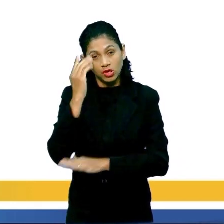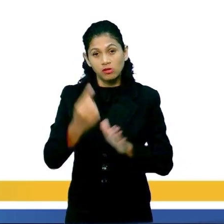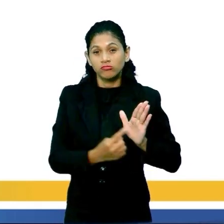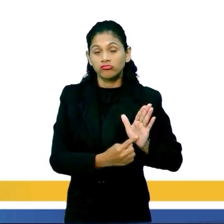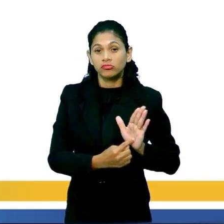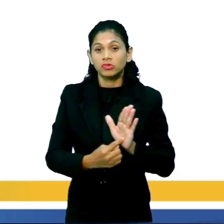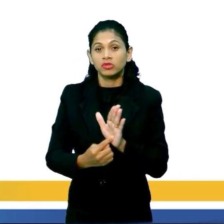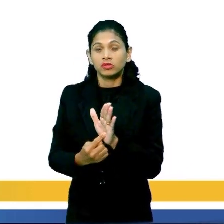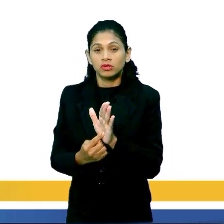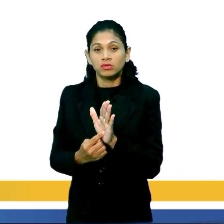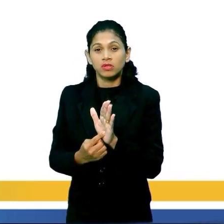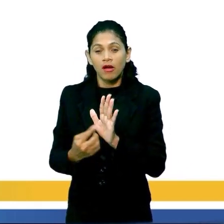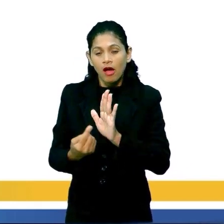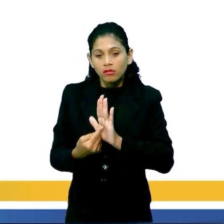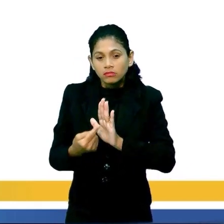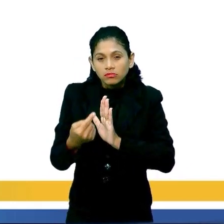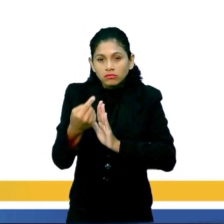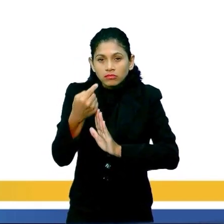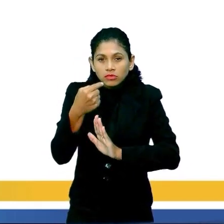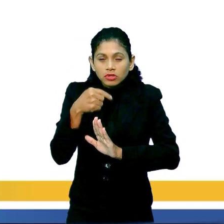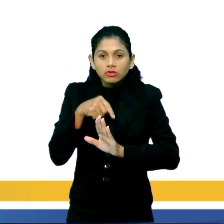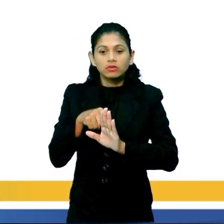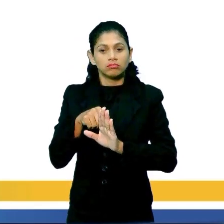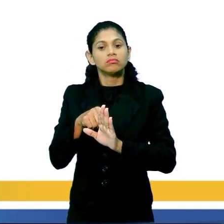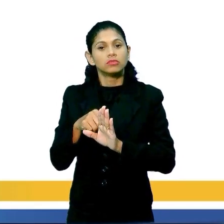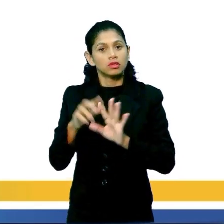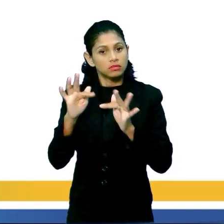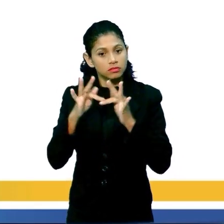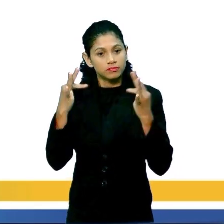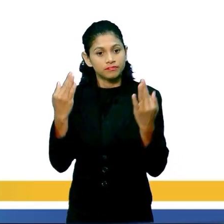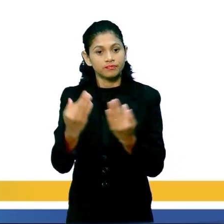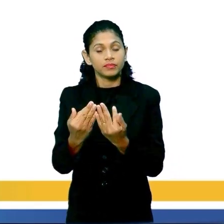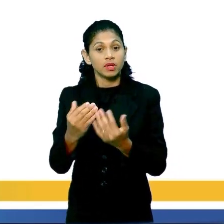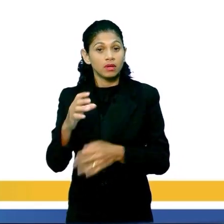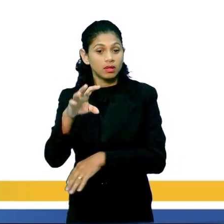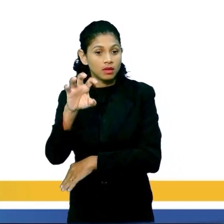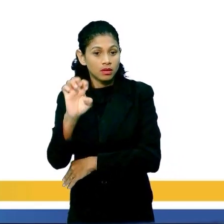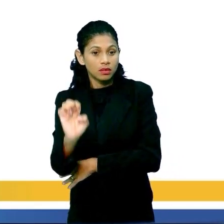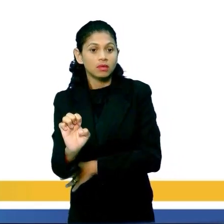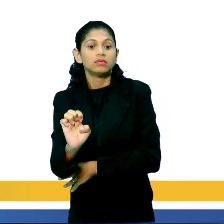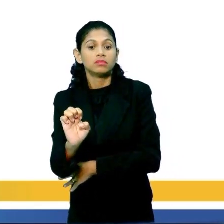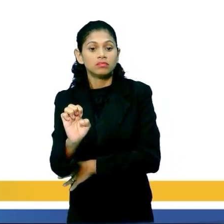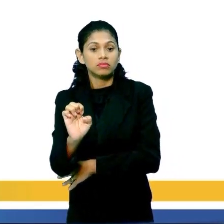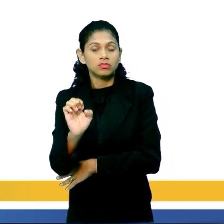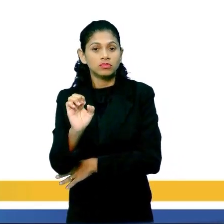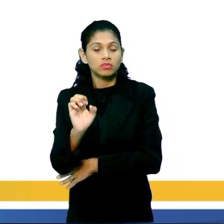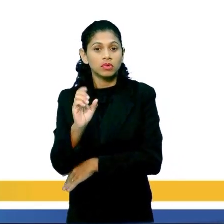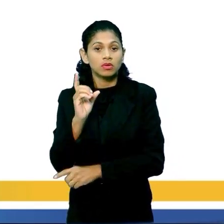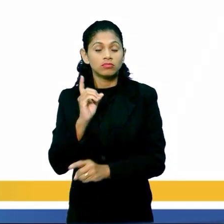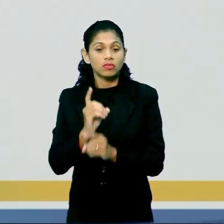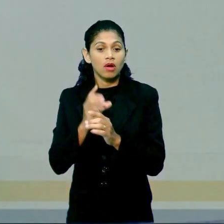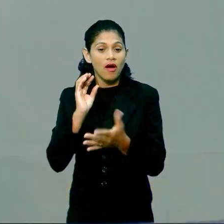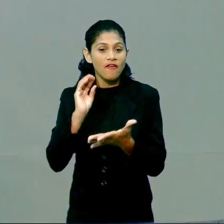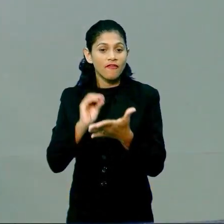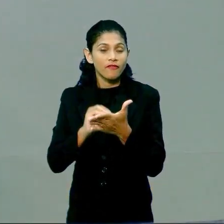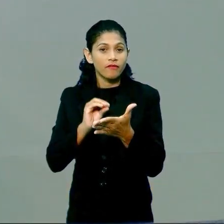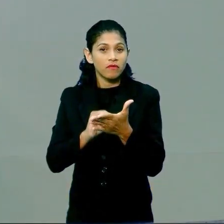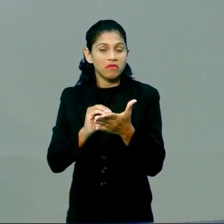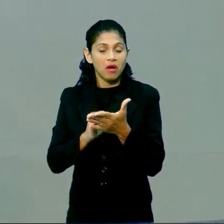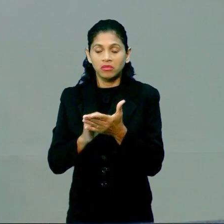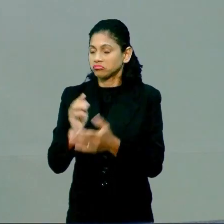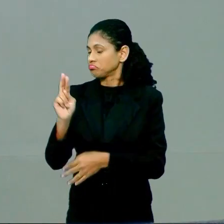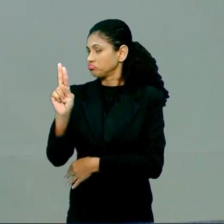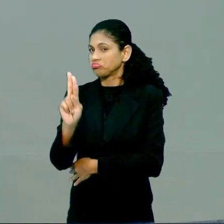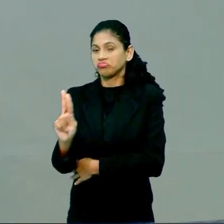família né e na letra e descobriu a falta de utilidade da internet na verdade não é isso né ao contrário ele disse que até que